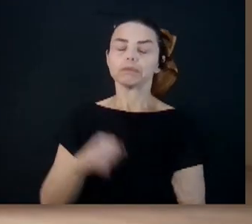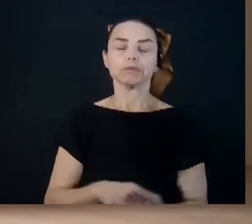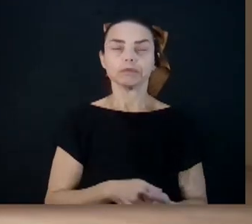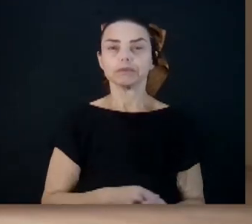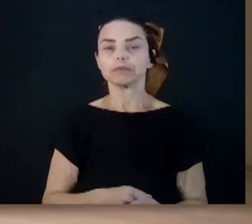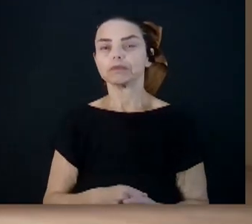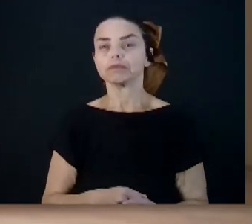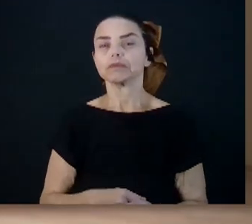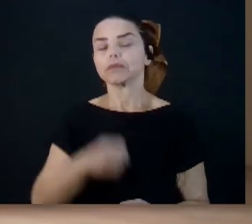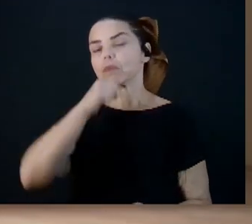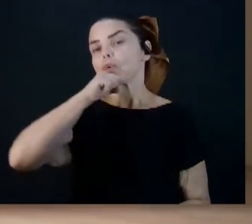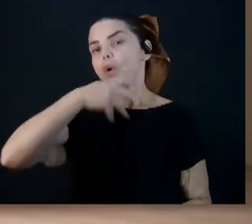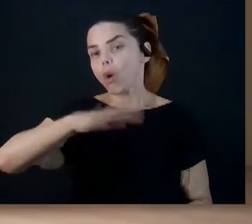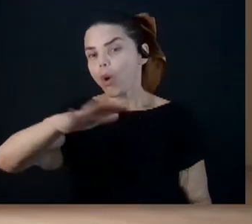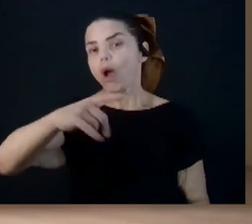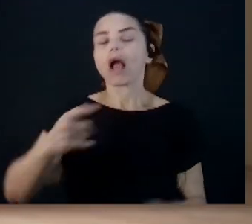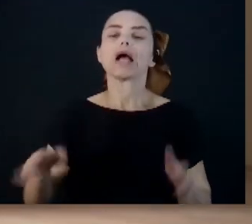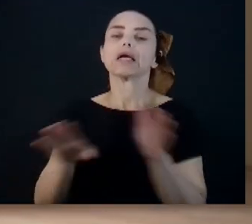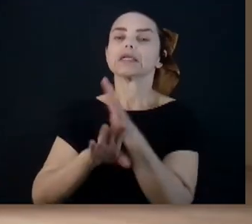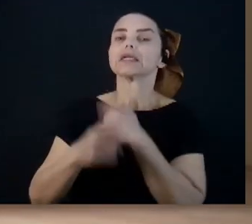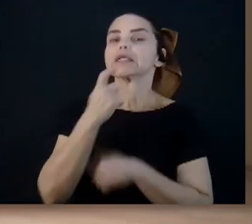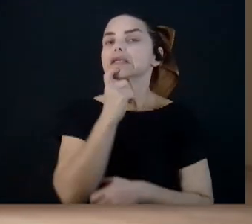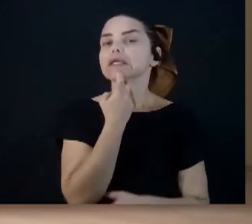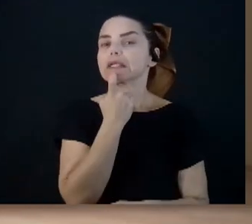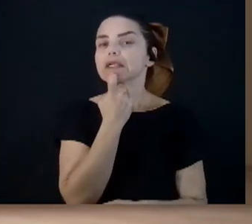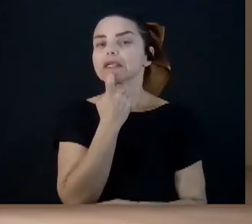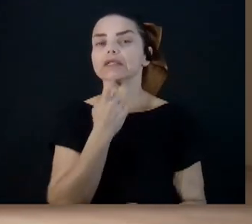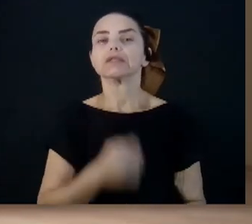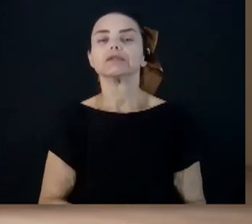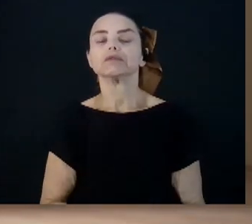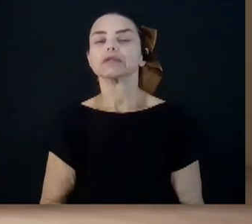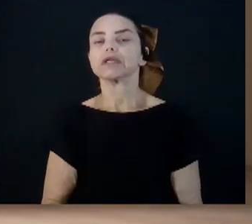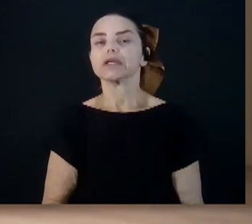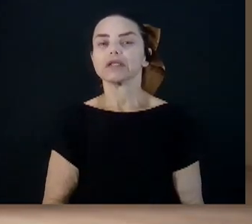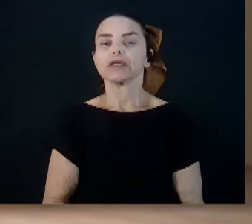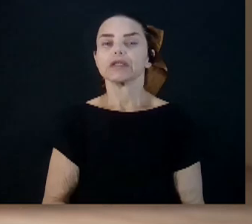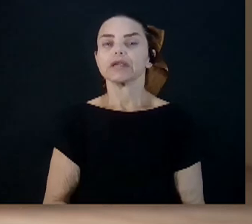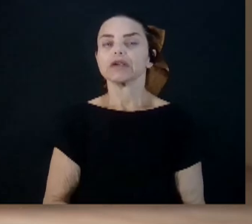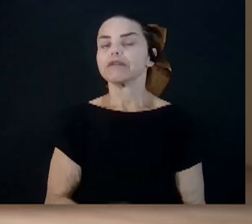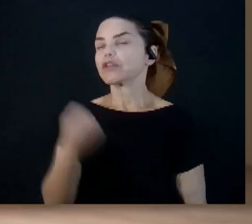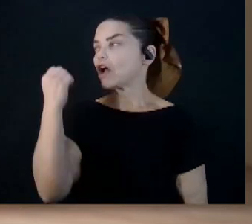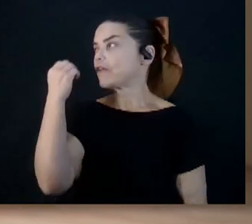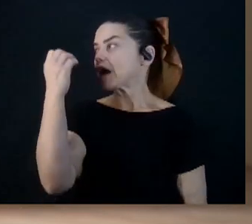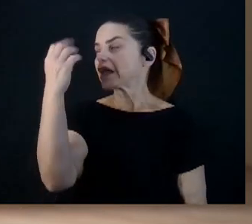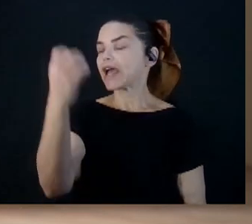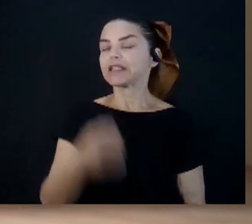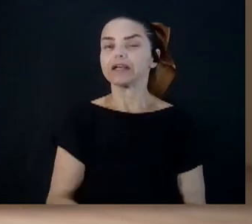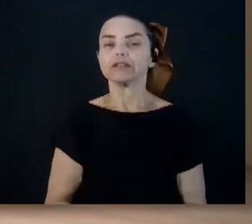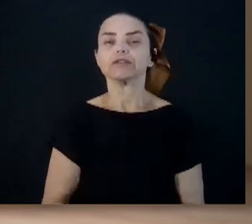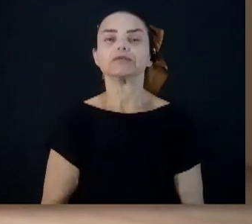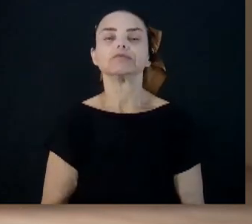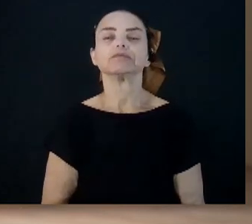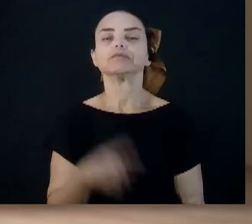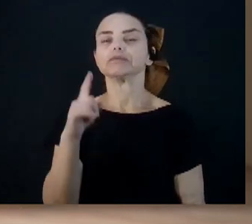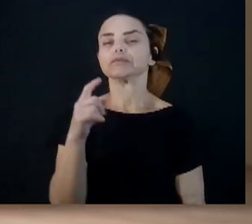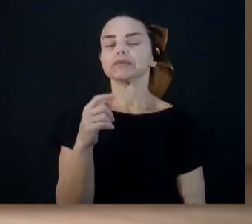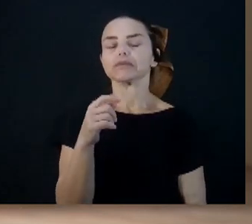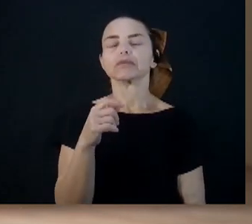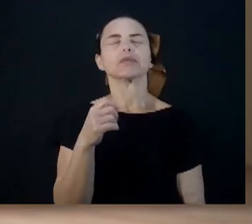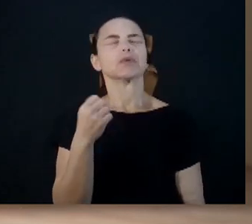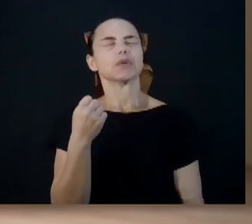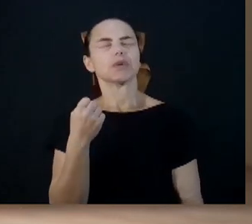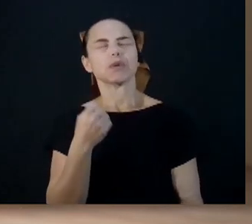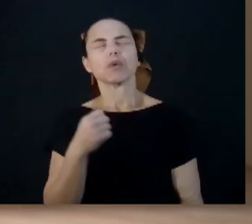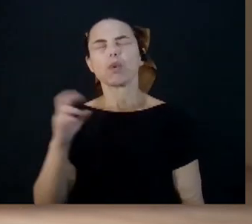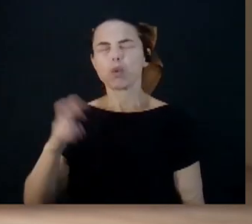até Campinas, né, numa viagem que demorava quase 7 dias para vir a pé, subir toda a Serra do Mar,